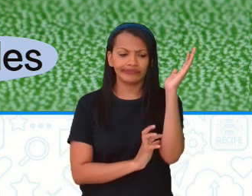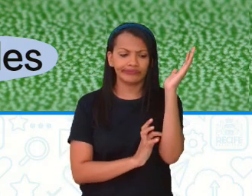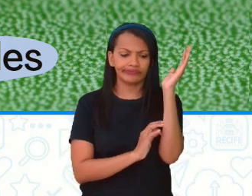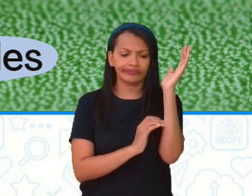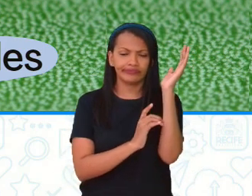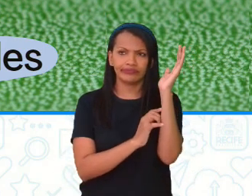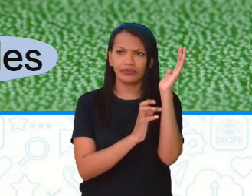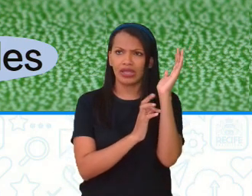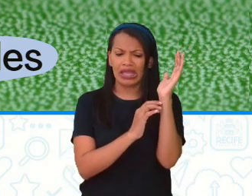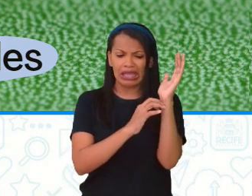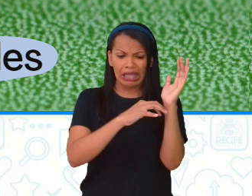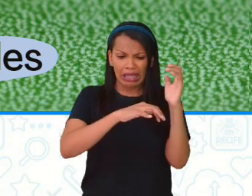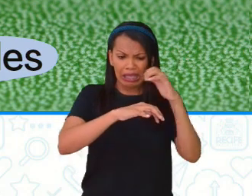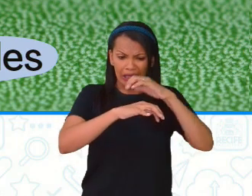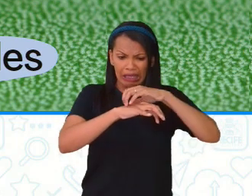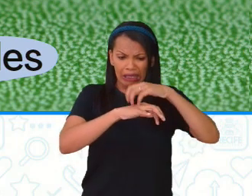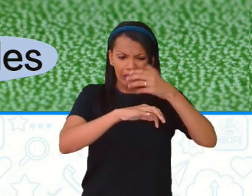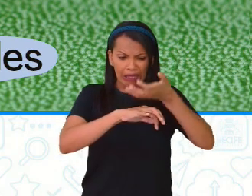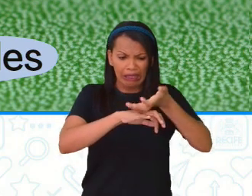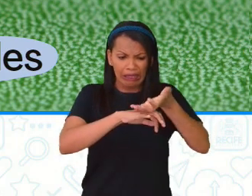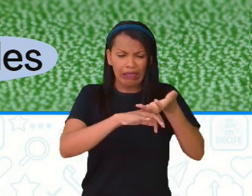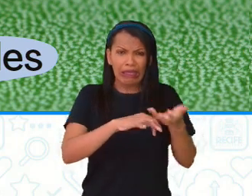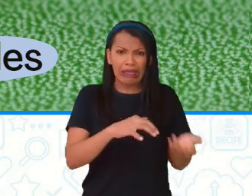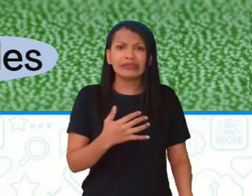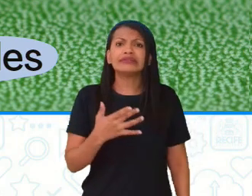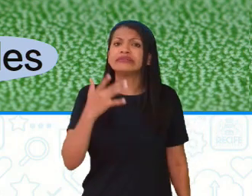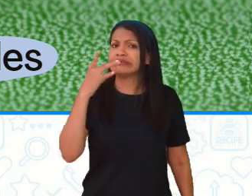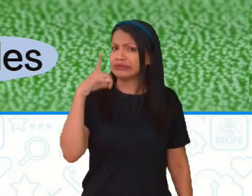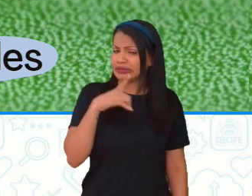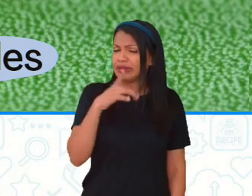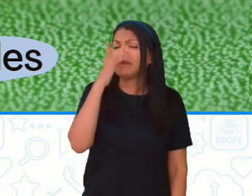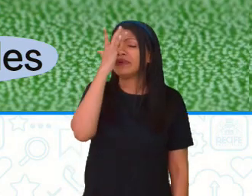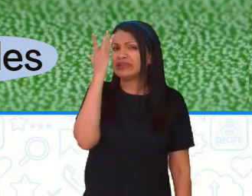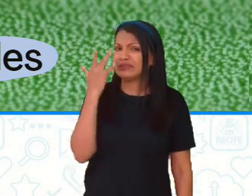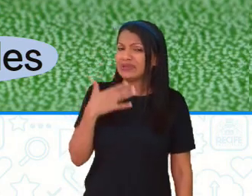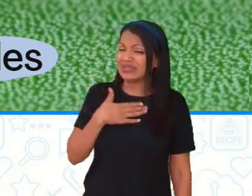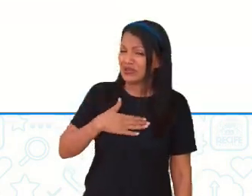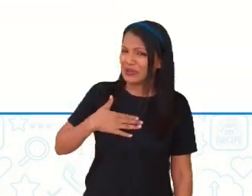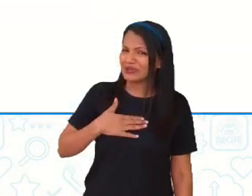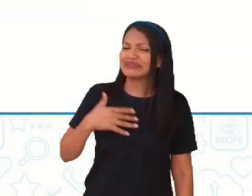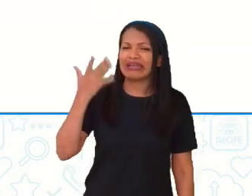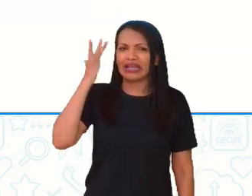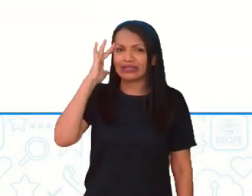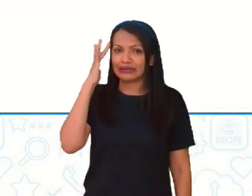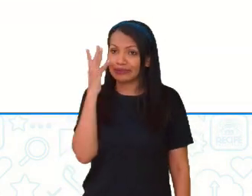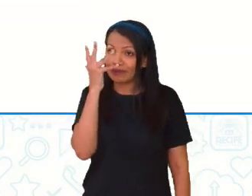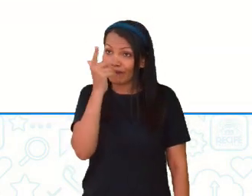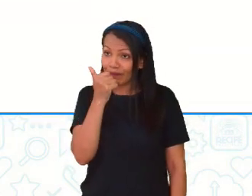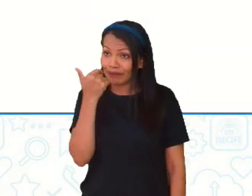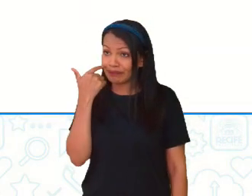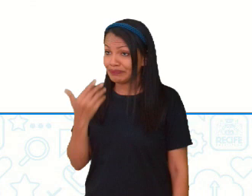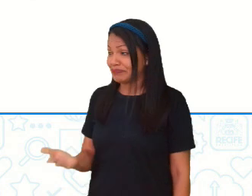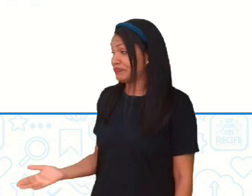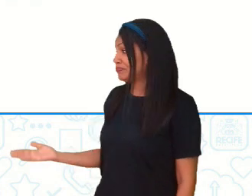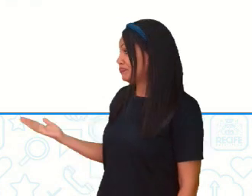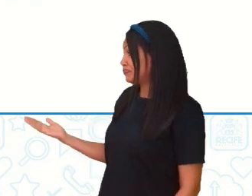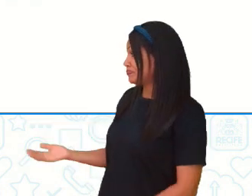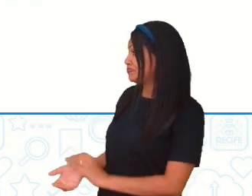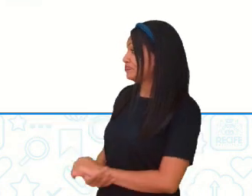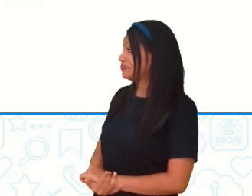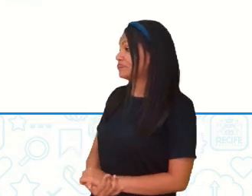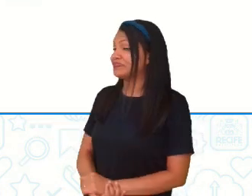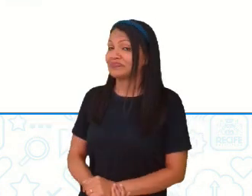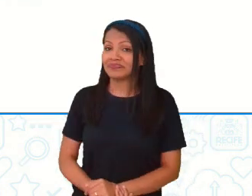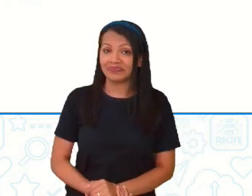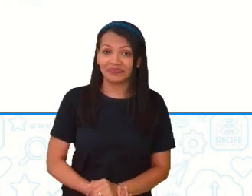toda peludinha. Tem gente que acha até bonitinha, né? Olha só, a aranha é dessa classe daqui. E